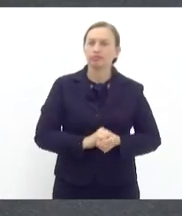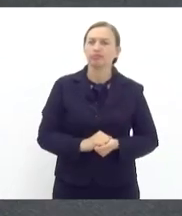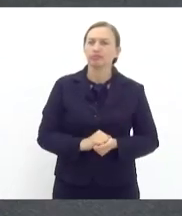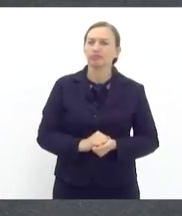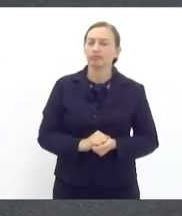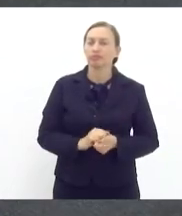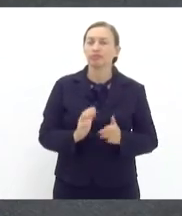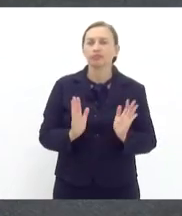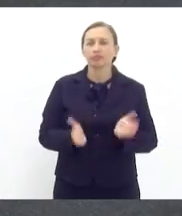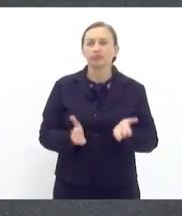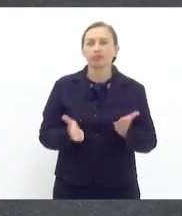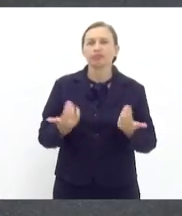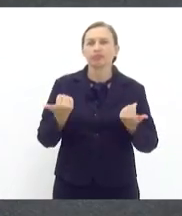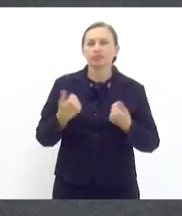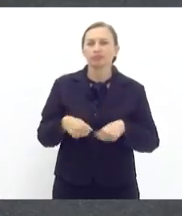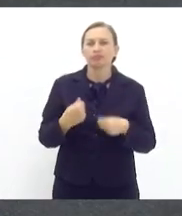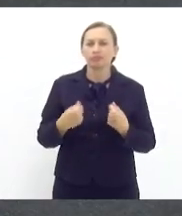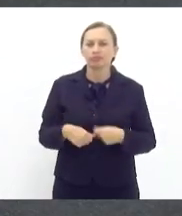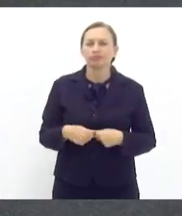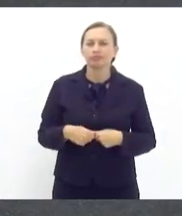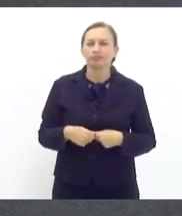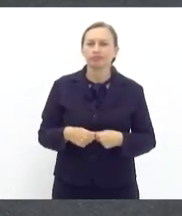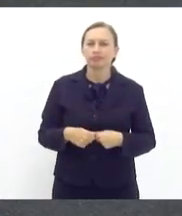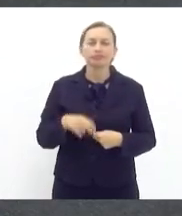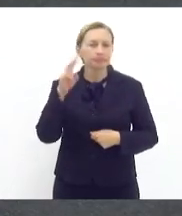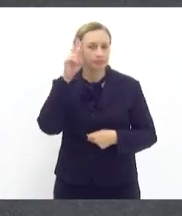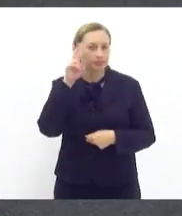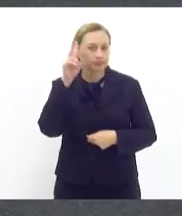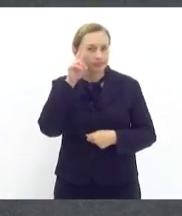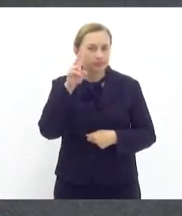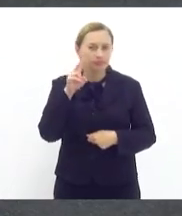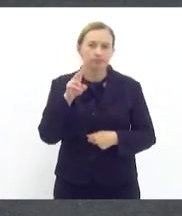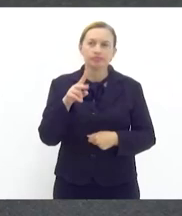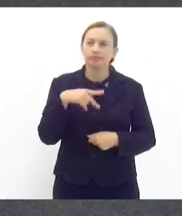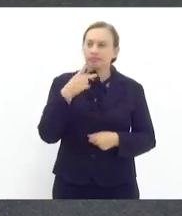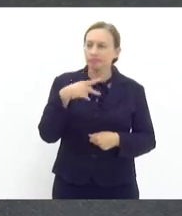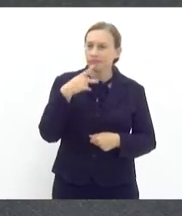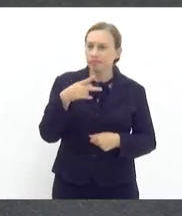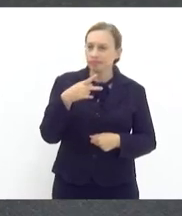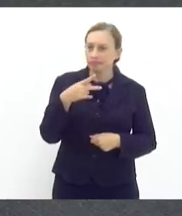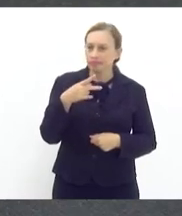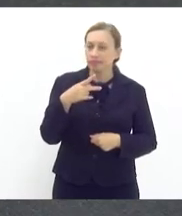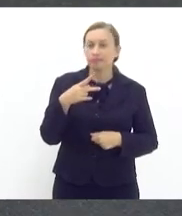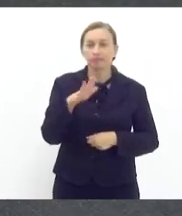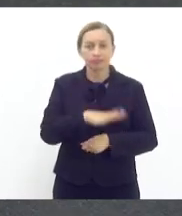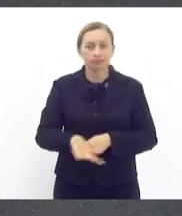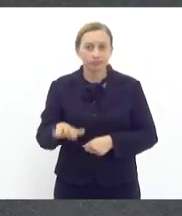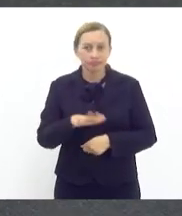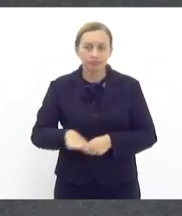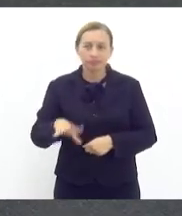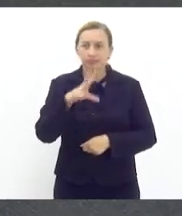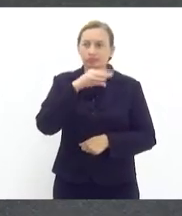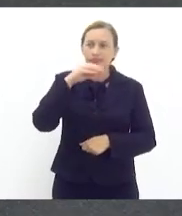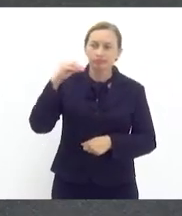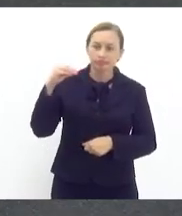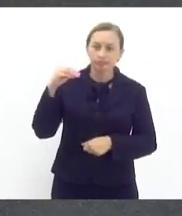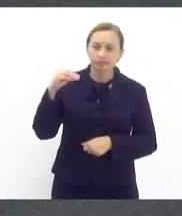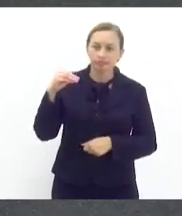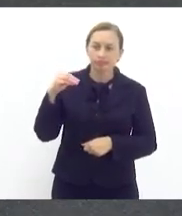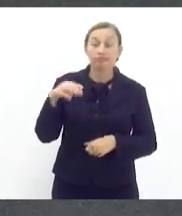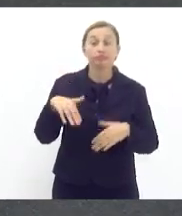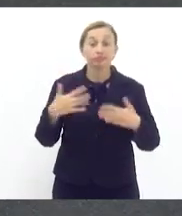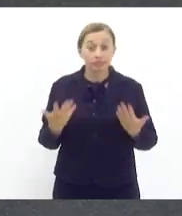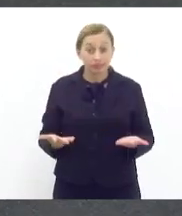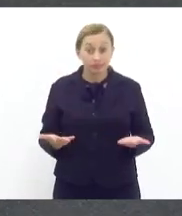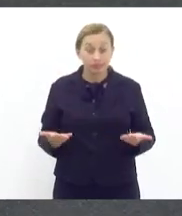agora é preciso a gente se lembrar que a gente está falando de crianças e adolescentes então de